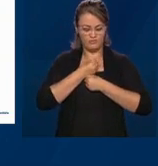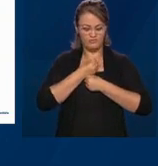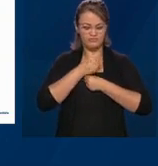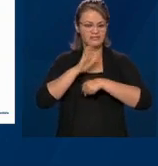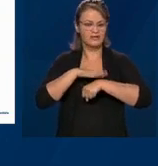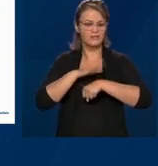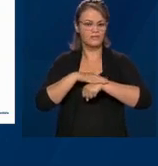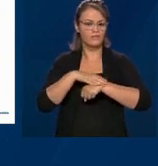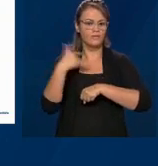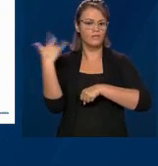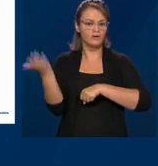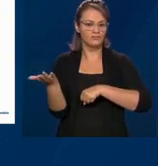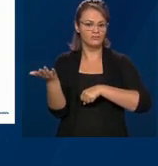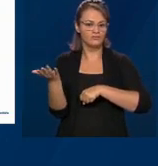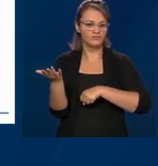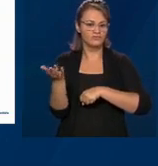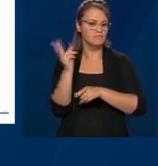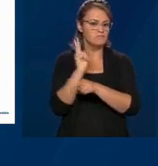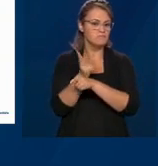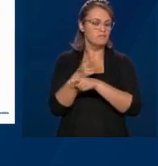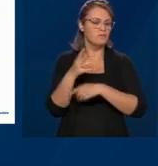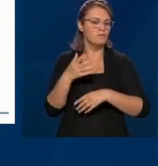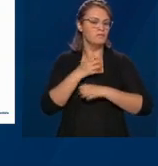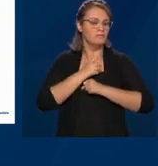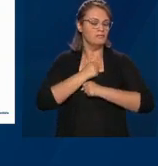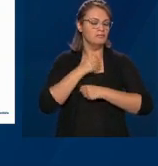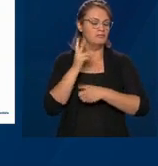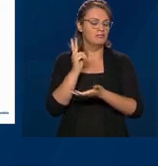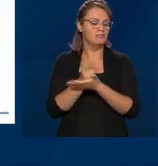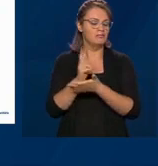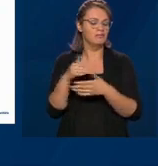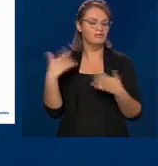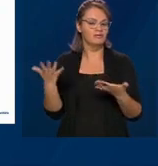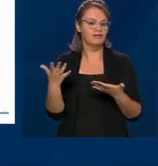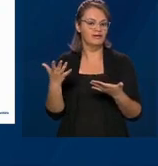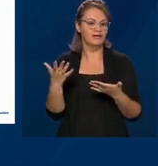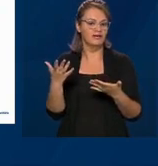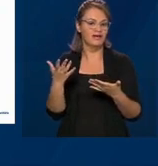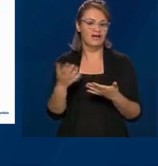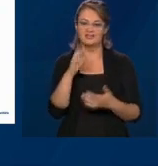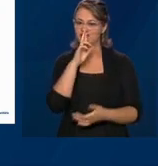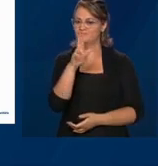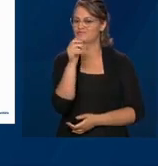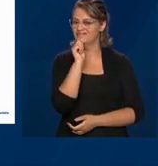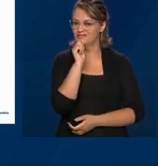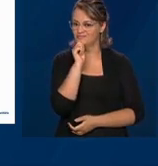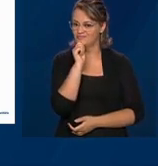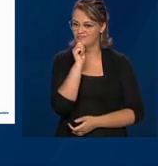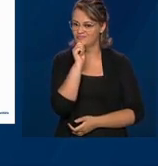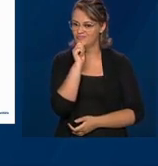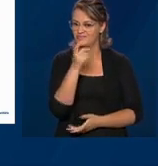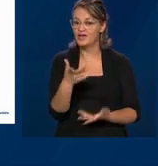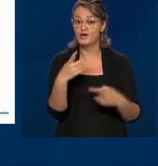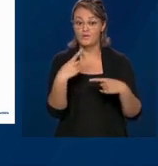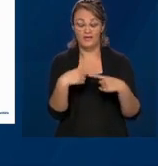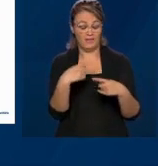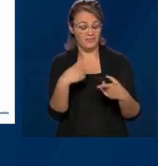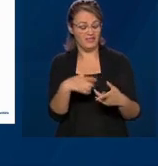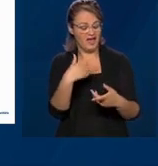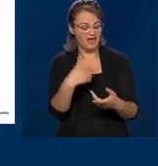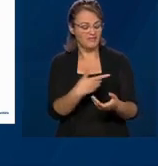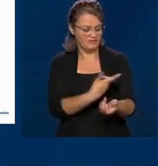neutralizantes. E esse resultado de imunogenicidade não foi apresentado para a gente. Apesar das amostras terem